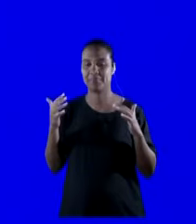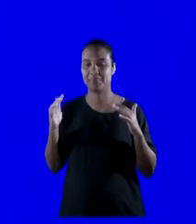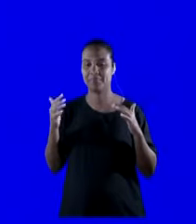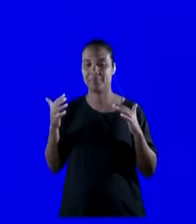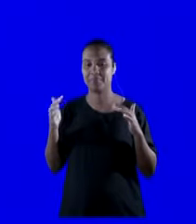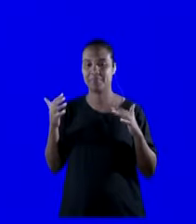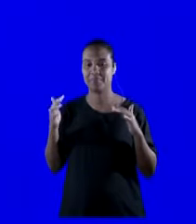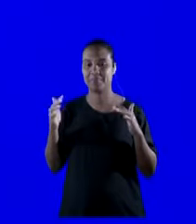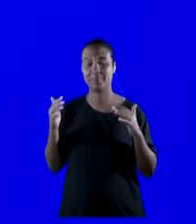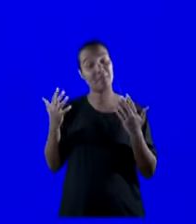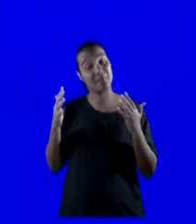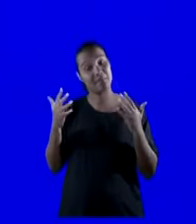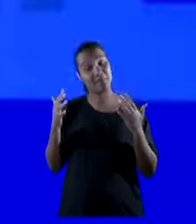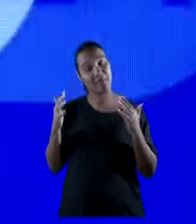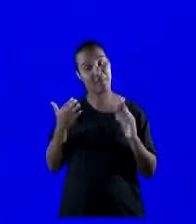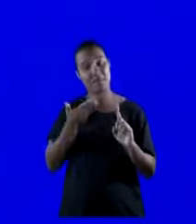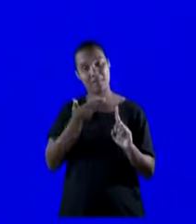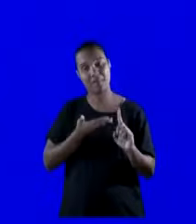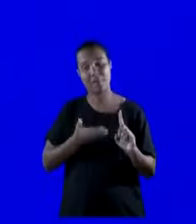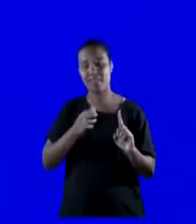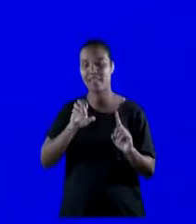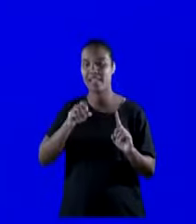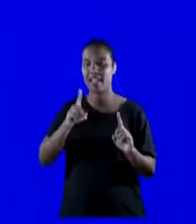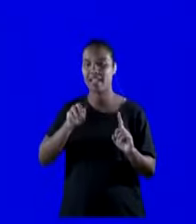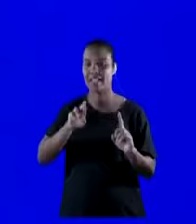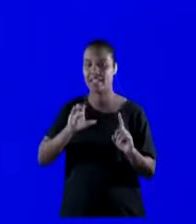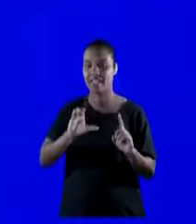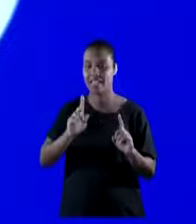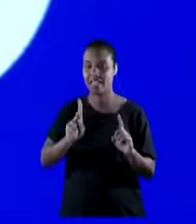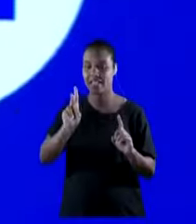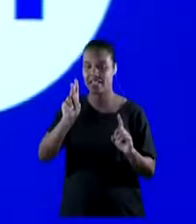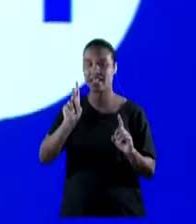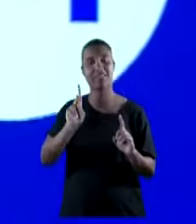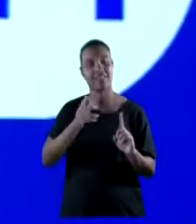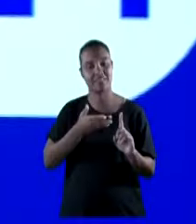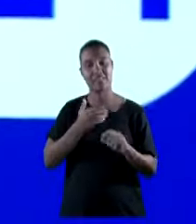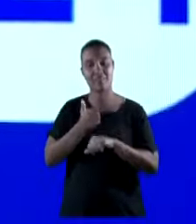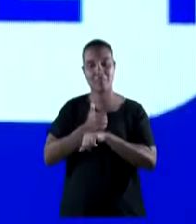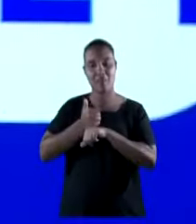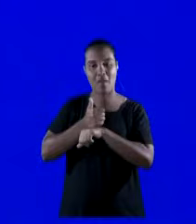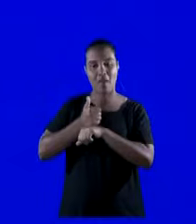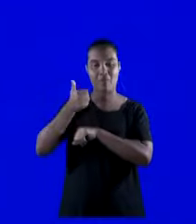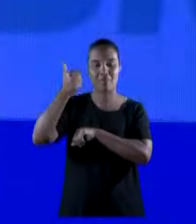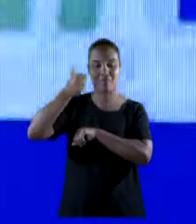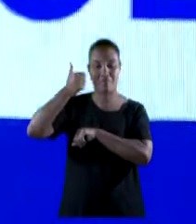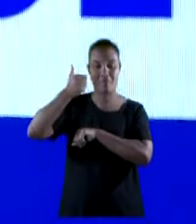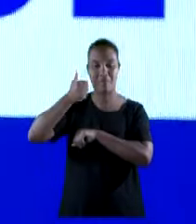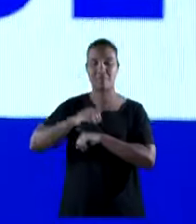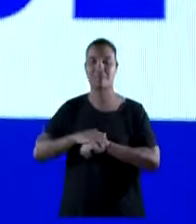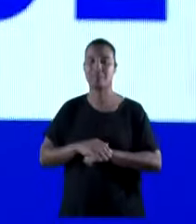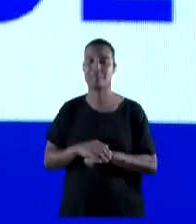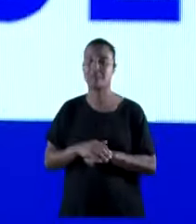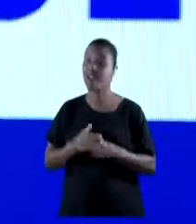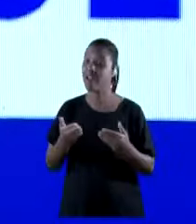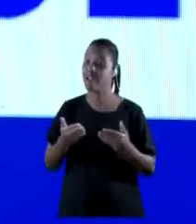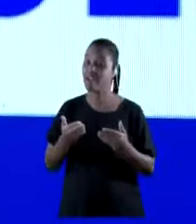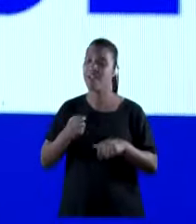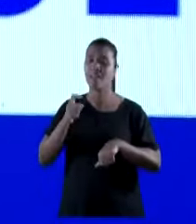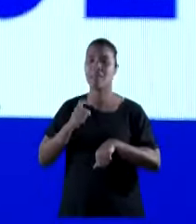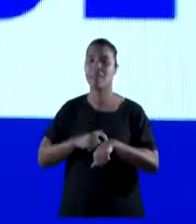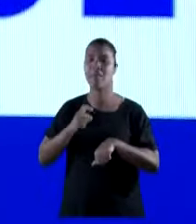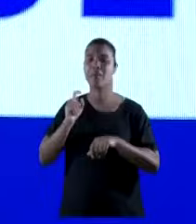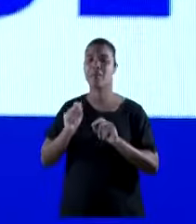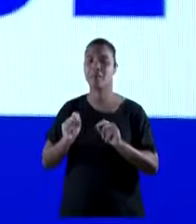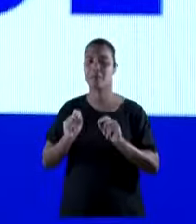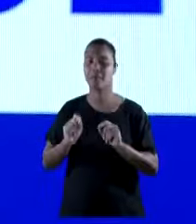Muito bem. Parabéns ao Endrick, o craque do Paulistão Sicredi 2024. E agora nós vamos ter um dos momentos